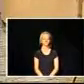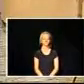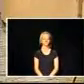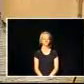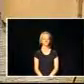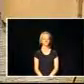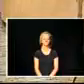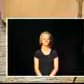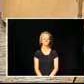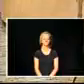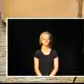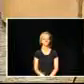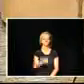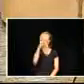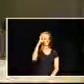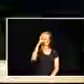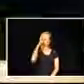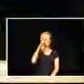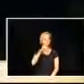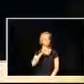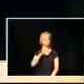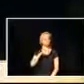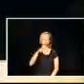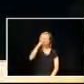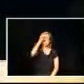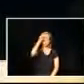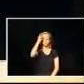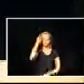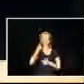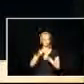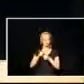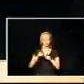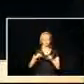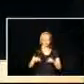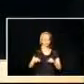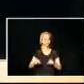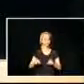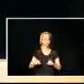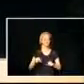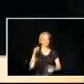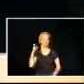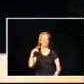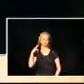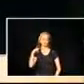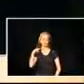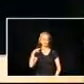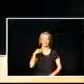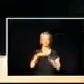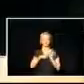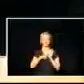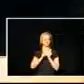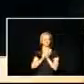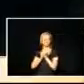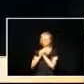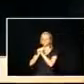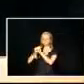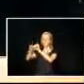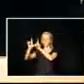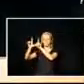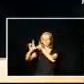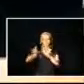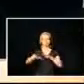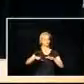Senhor presidente, munícipes aqui presentes, todos acompanham pela TV Câmara, senhores vereadores. Na verdade, a minha fala agora é mais